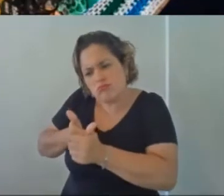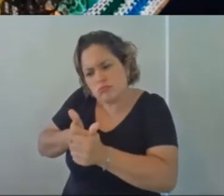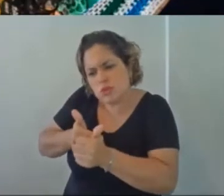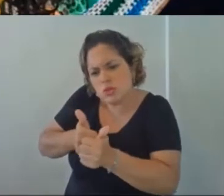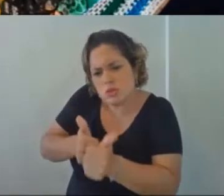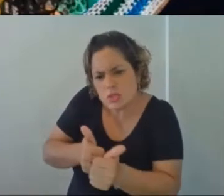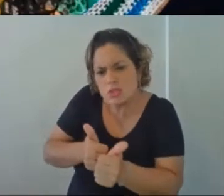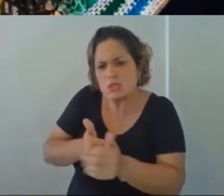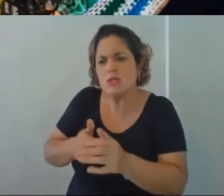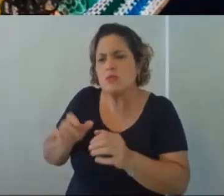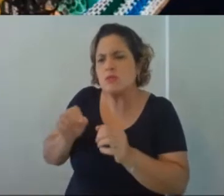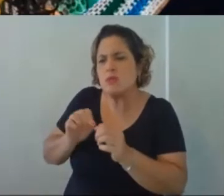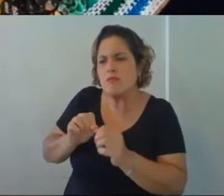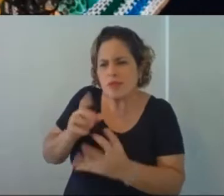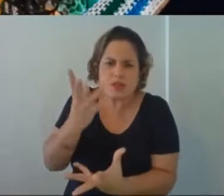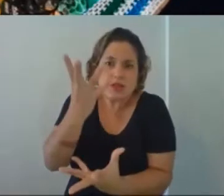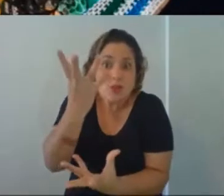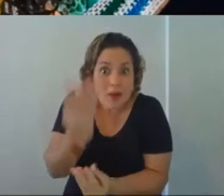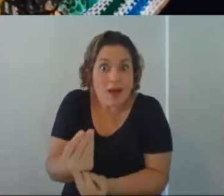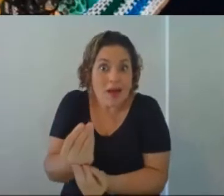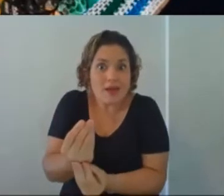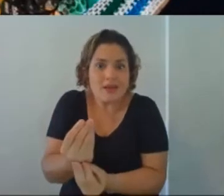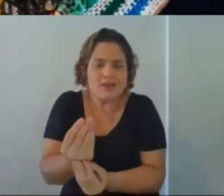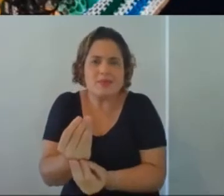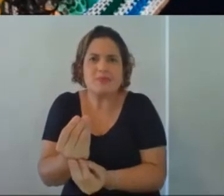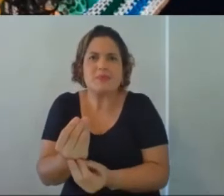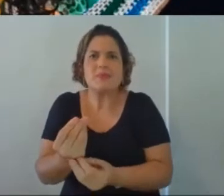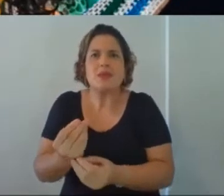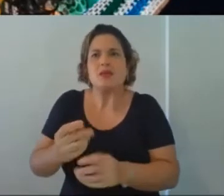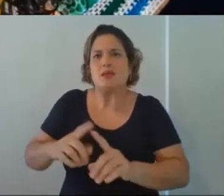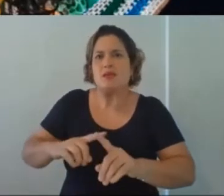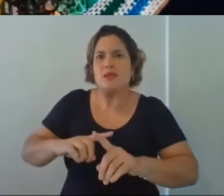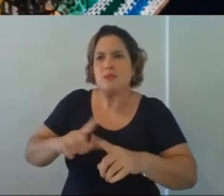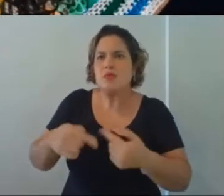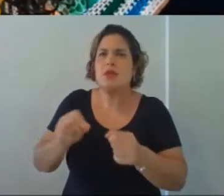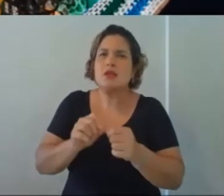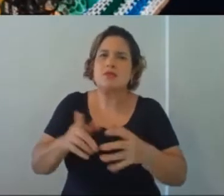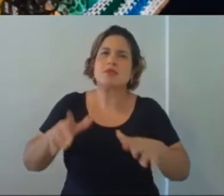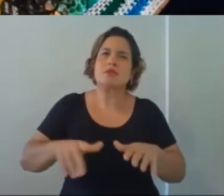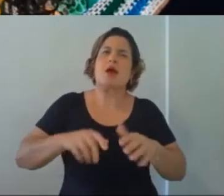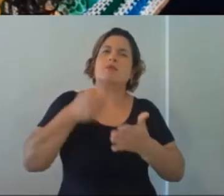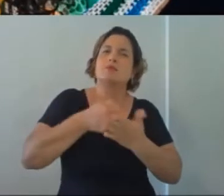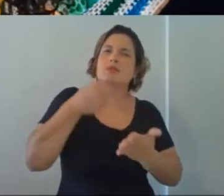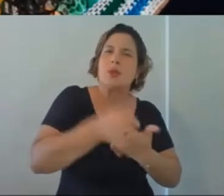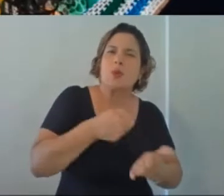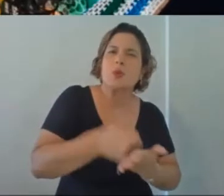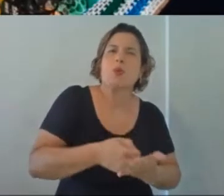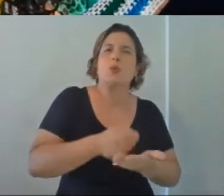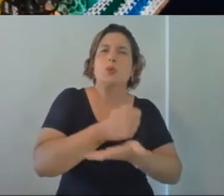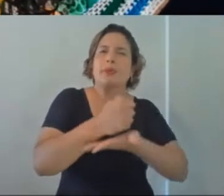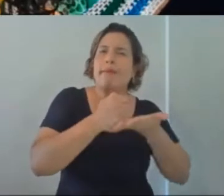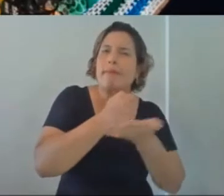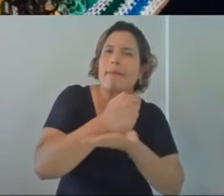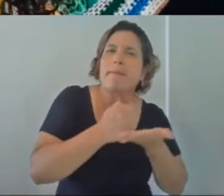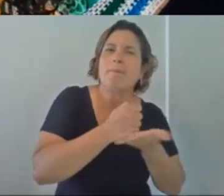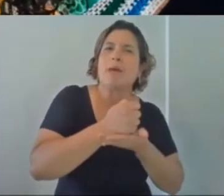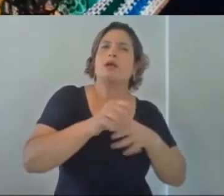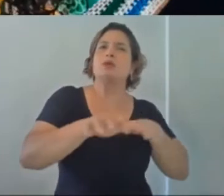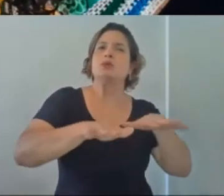do sistema de arte propriamente dito, né? Depois de ter feito toda a sua história na base do